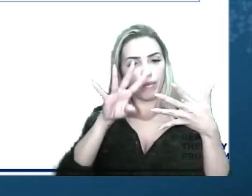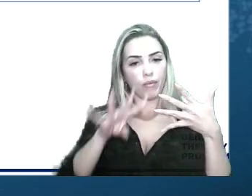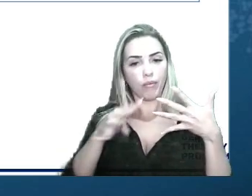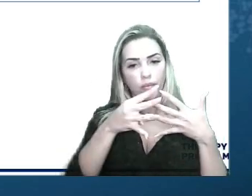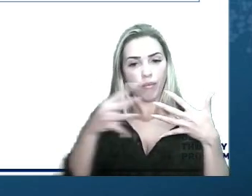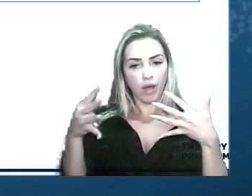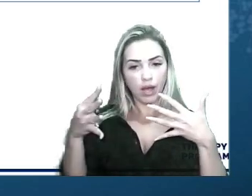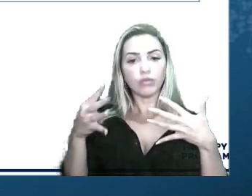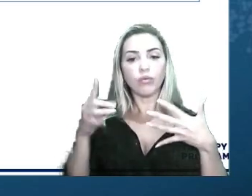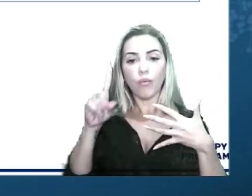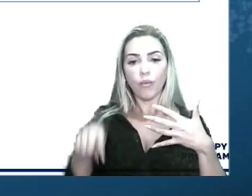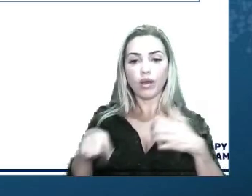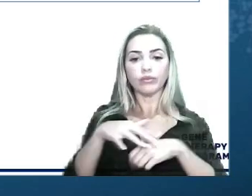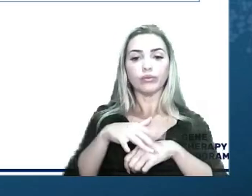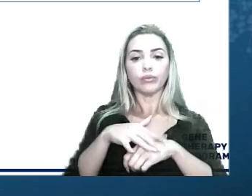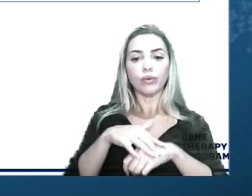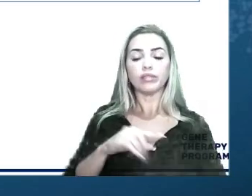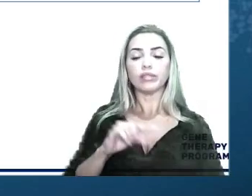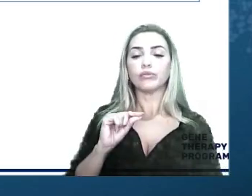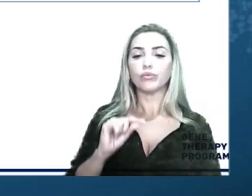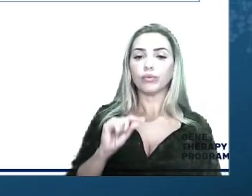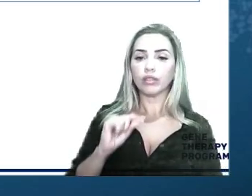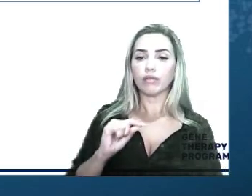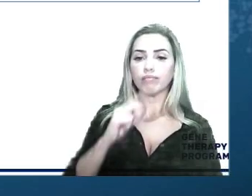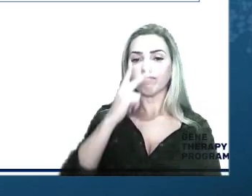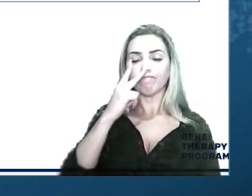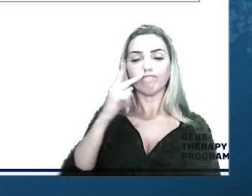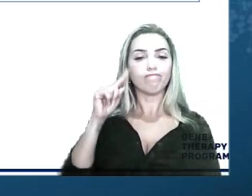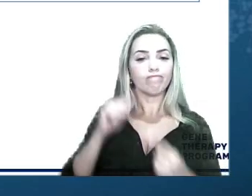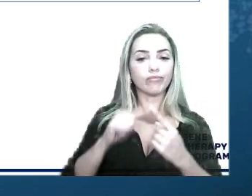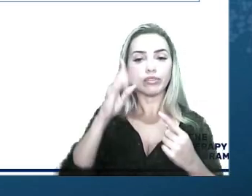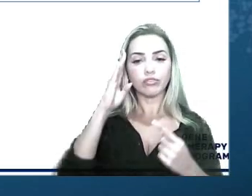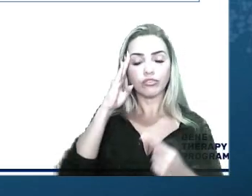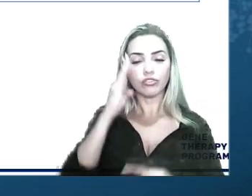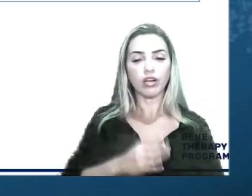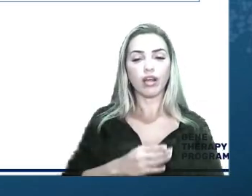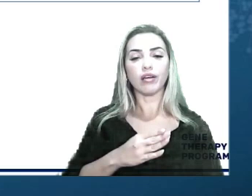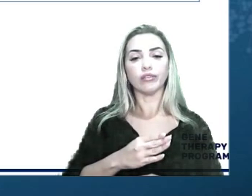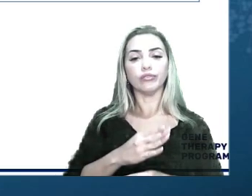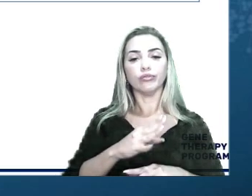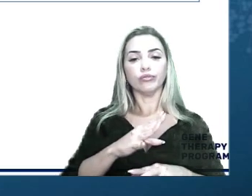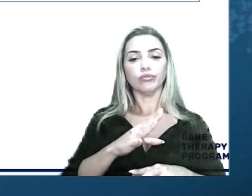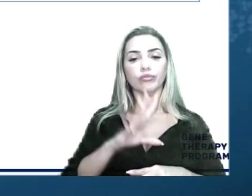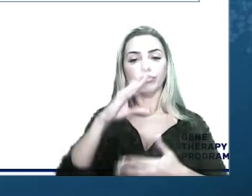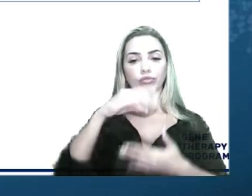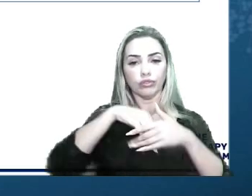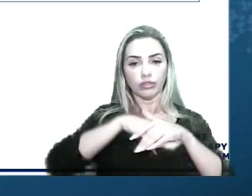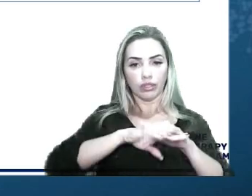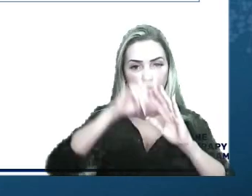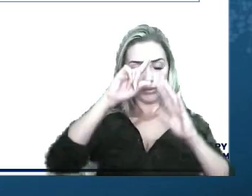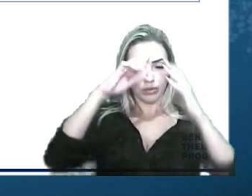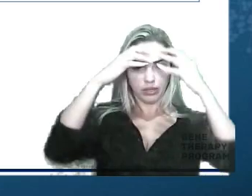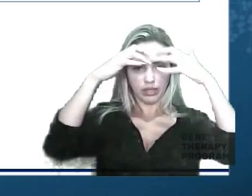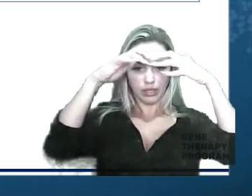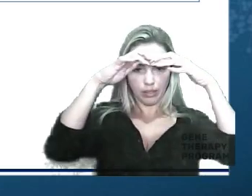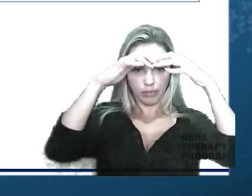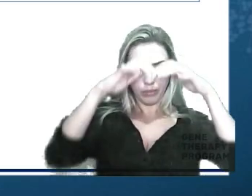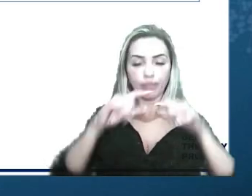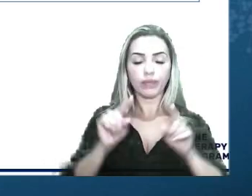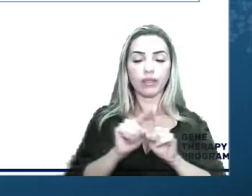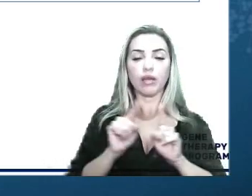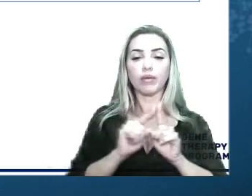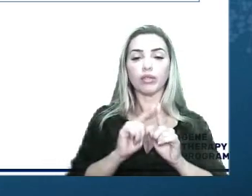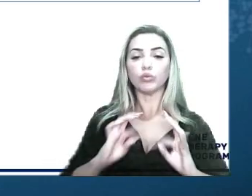quadro e são doenças que afetam o armazenamento no cérebro, e